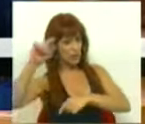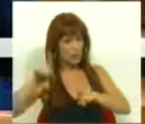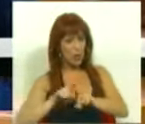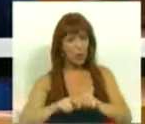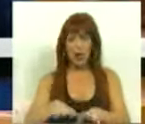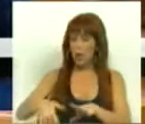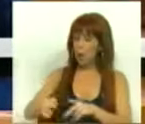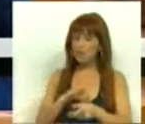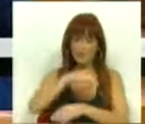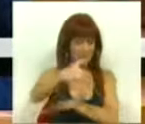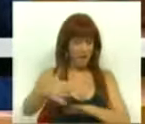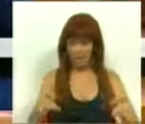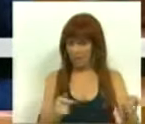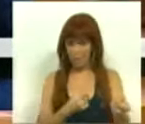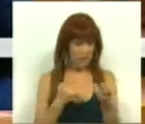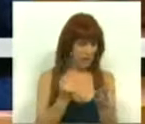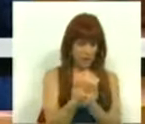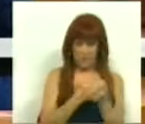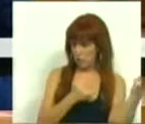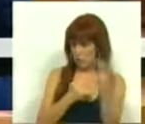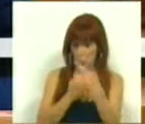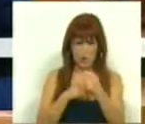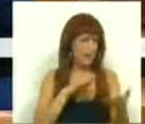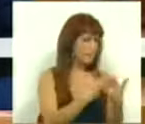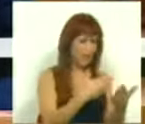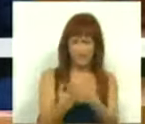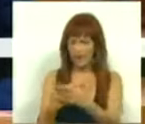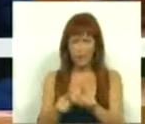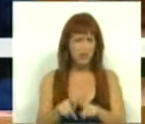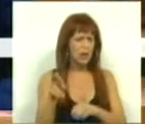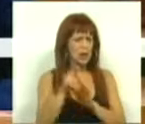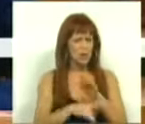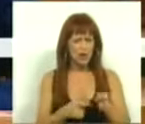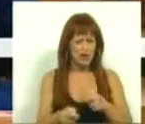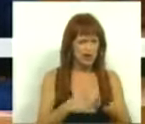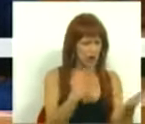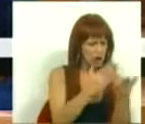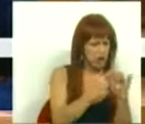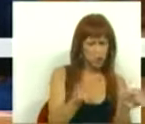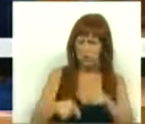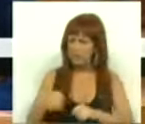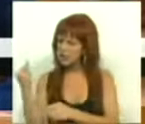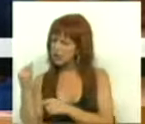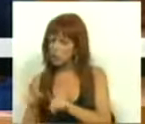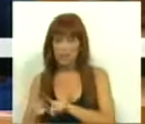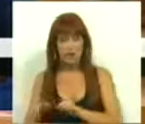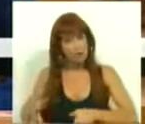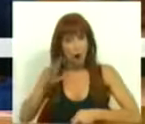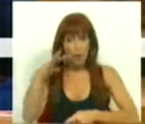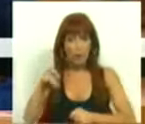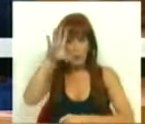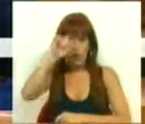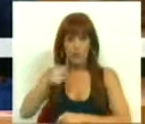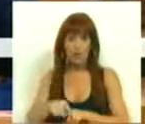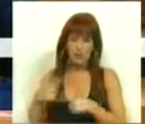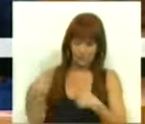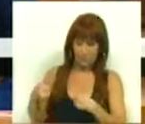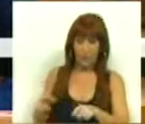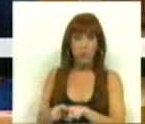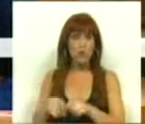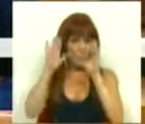para que o contexto que enquadra estas duas atividades seja propício, regulando a gestão das escolas e os instrumentos de que geralmente os governos